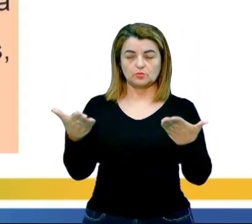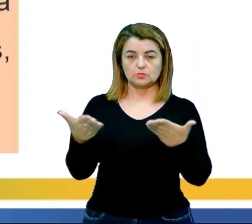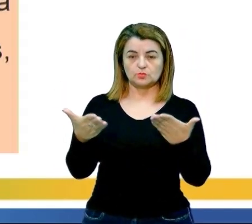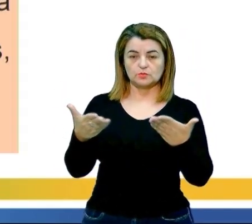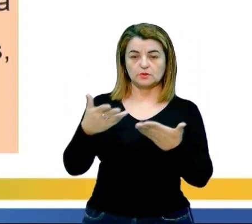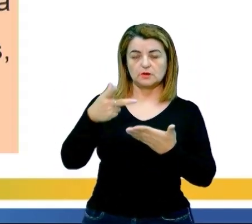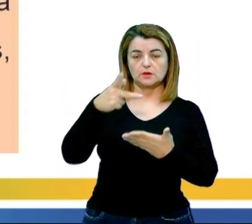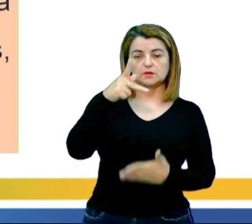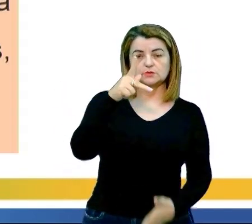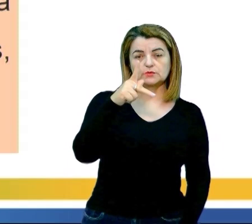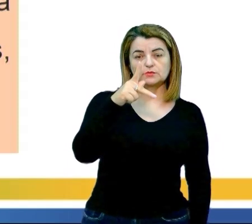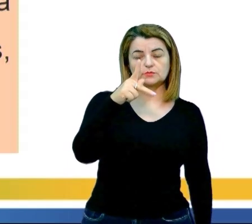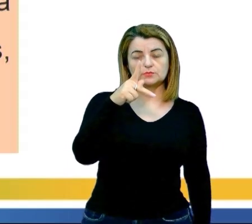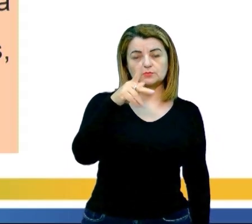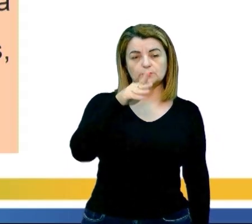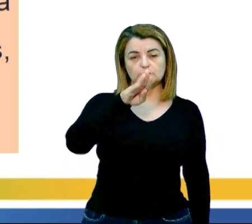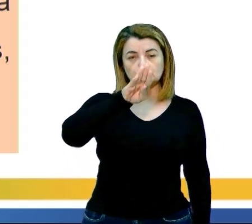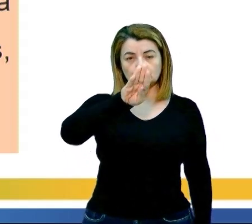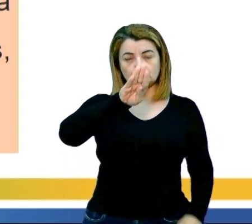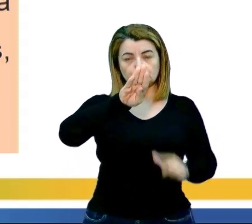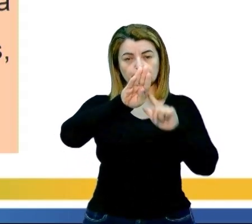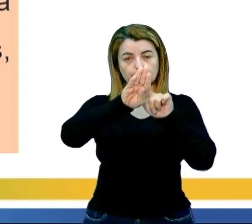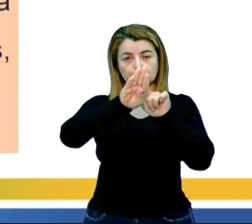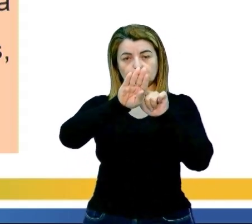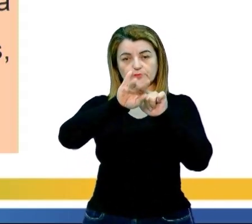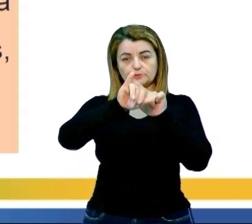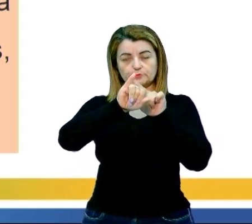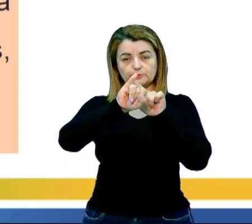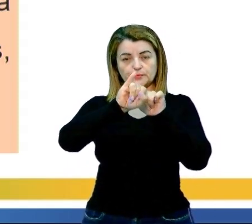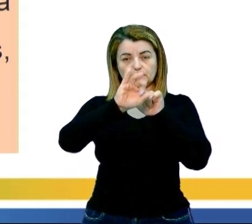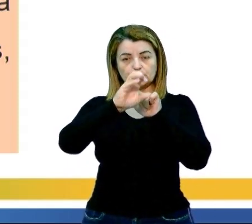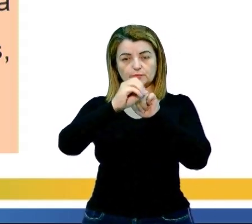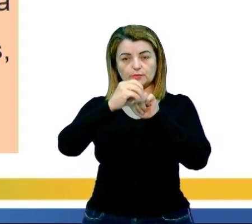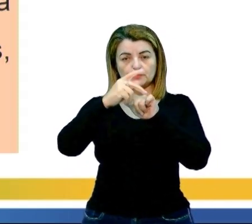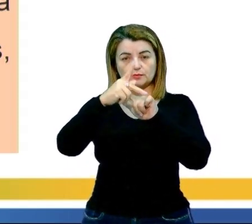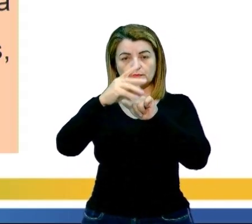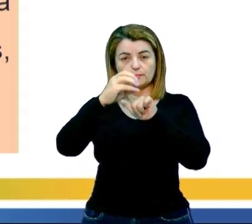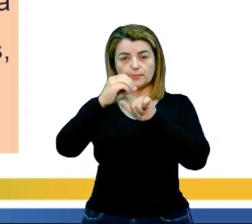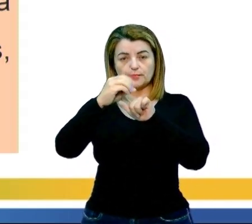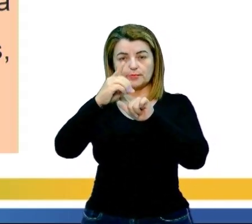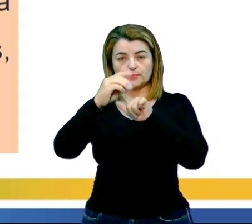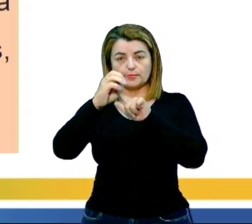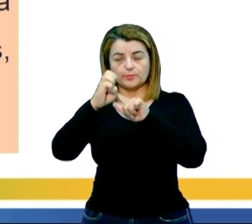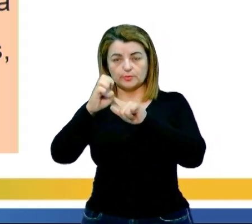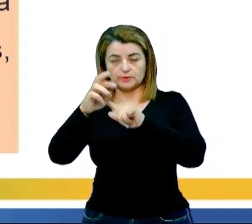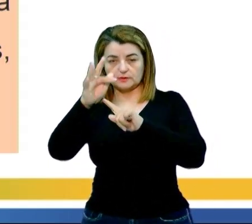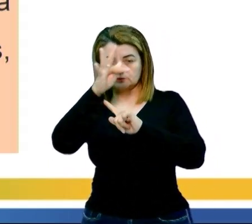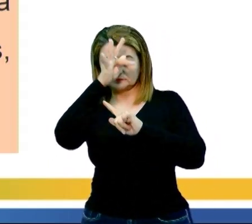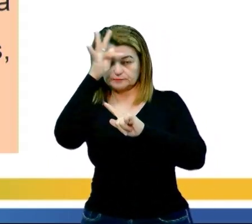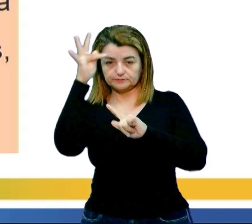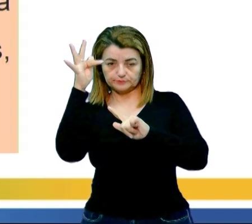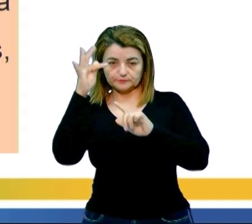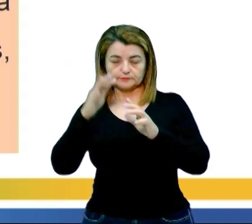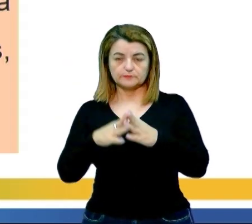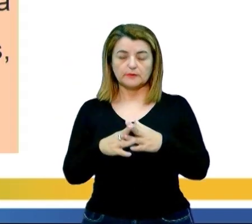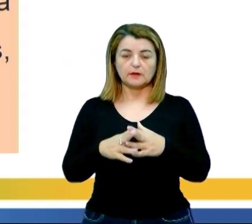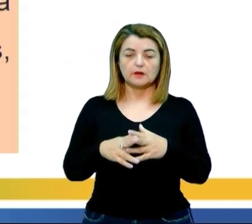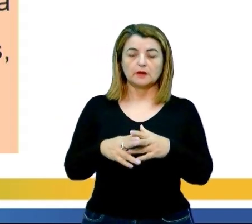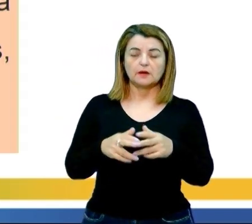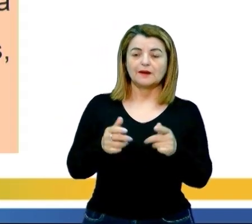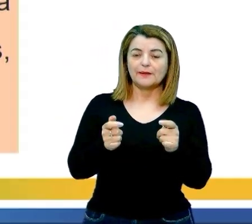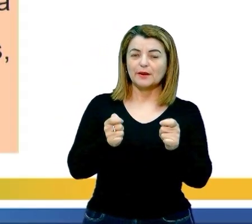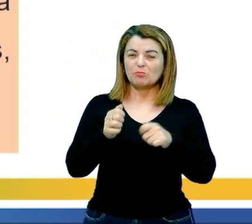do biopoder para Foucault. O biopoder é um mecanismo que surge para um controle diferente